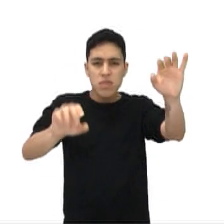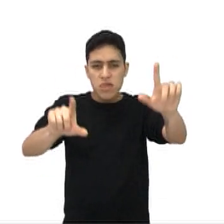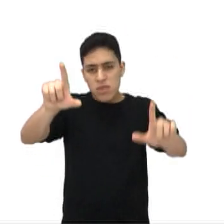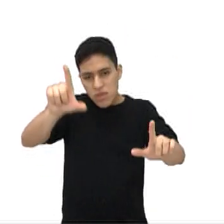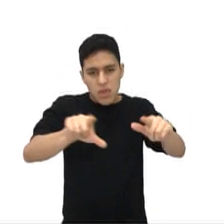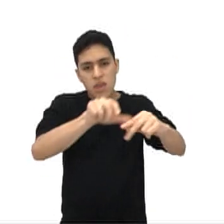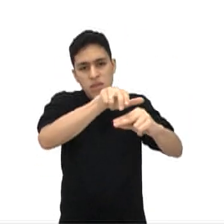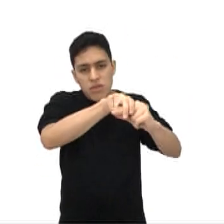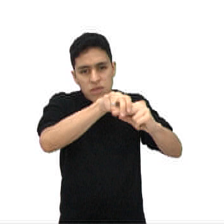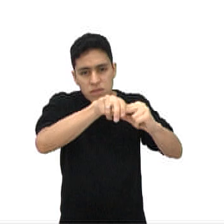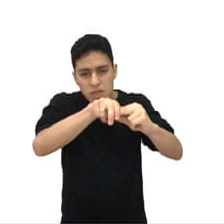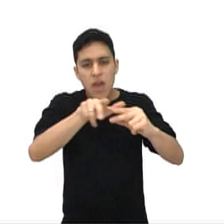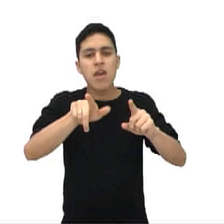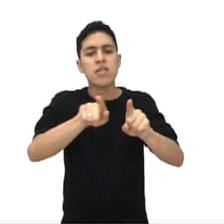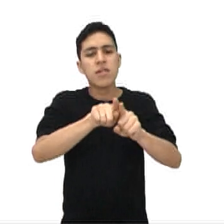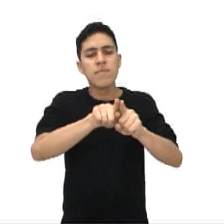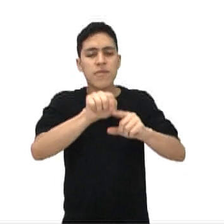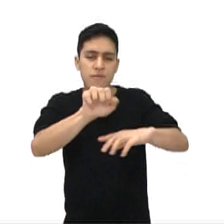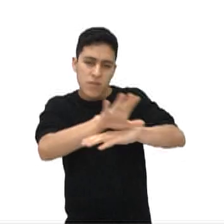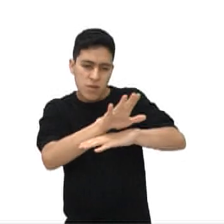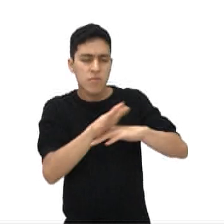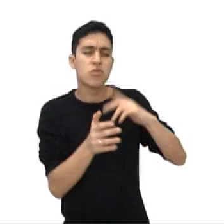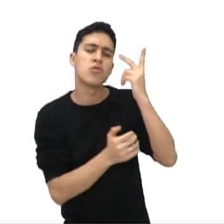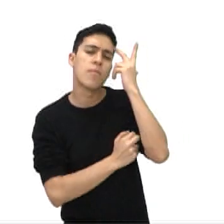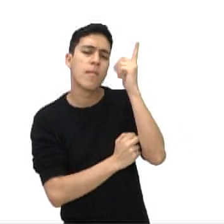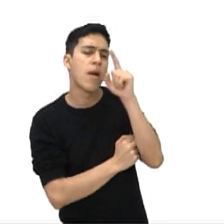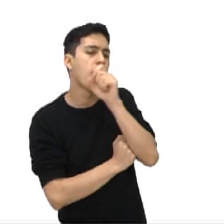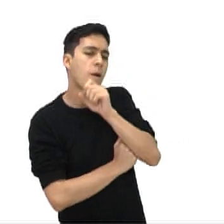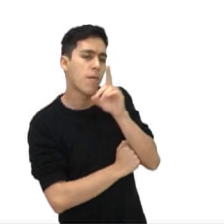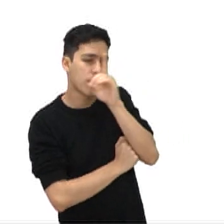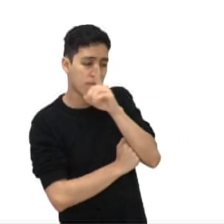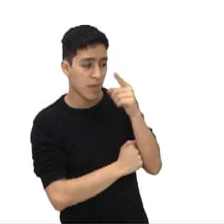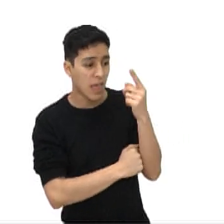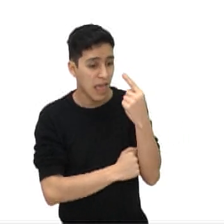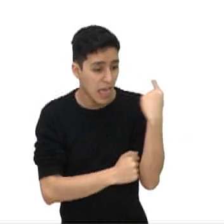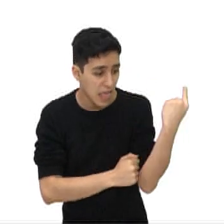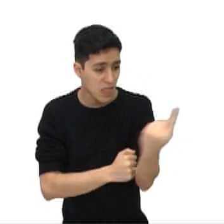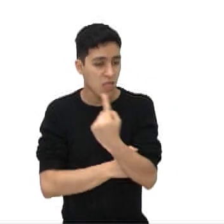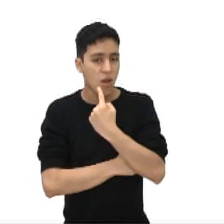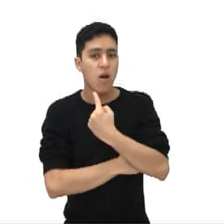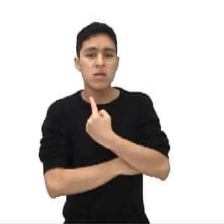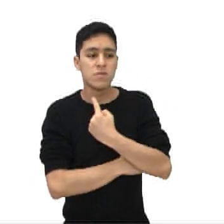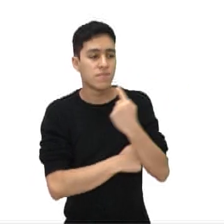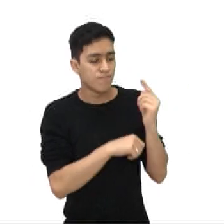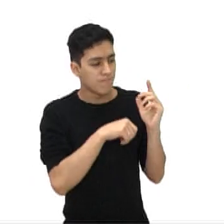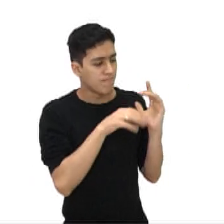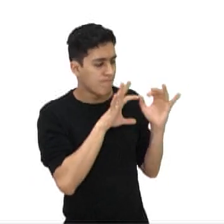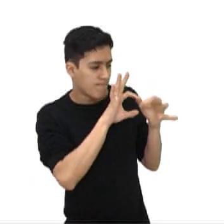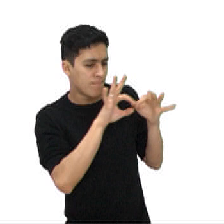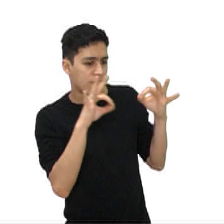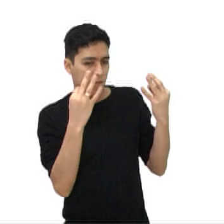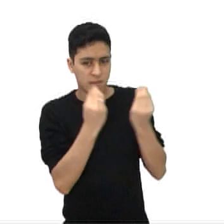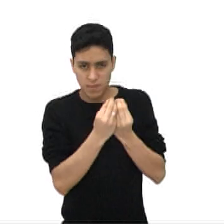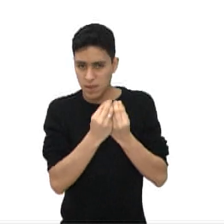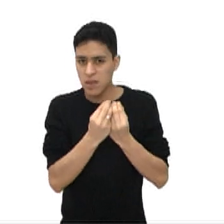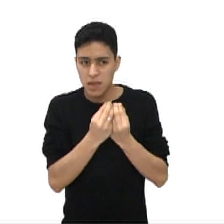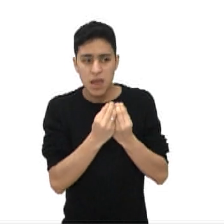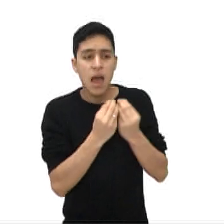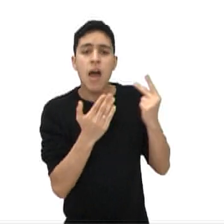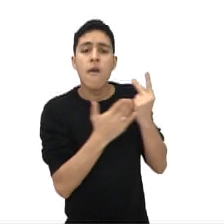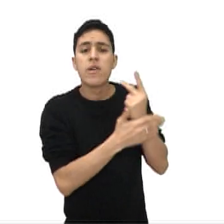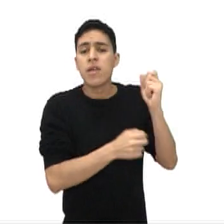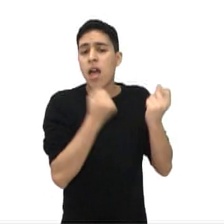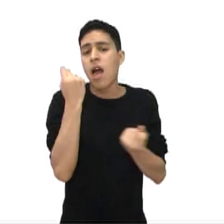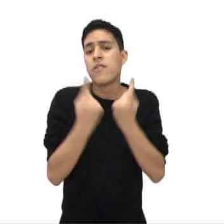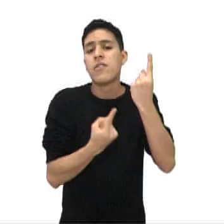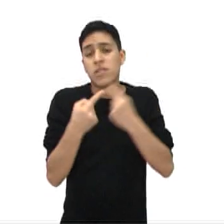Fazemos isso geralmente nos finais de semana. Esse programa em família rola até mesmo em dias em que eu me encontro muito cansada